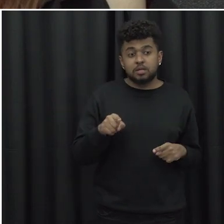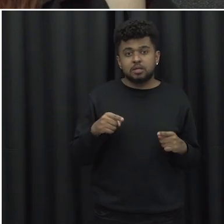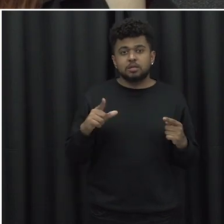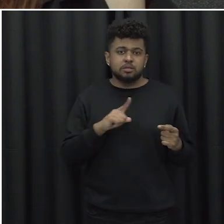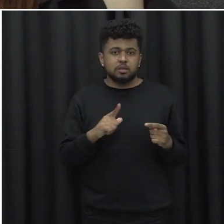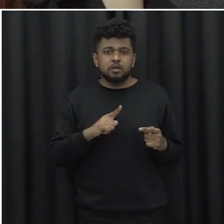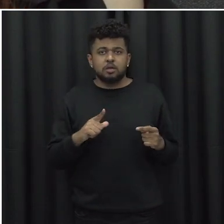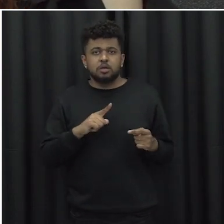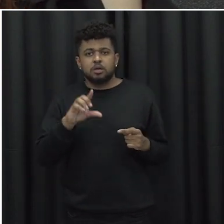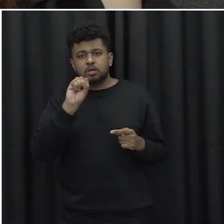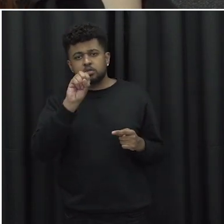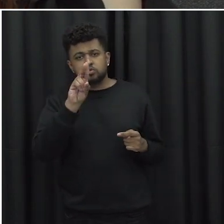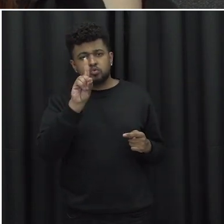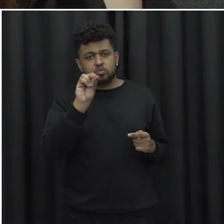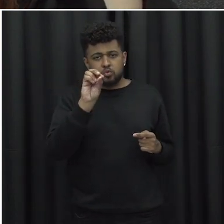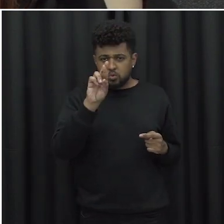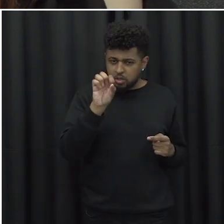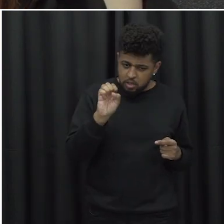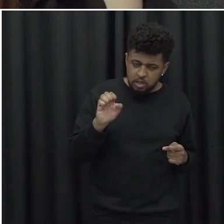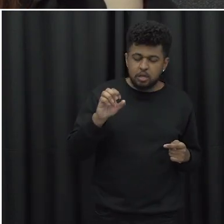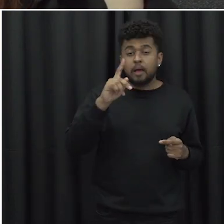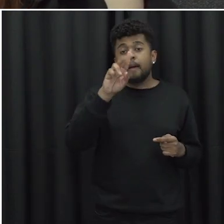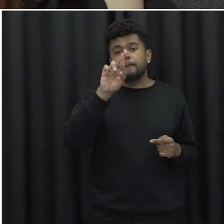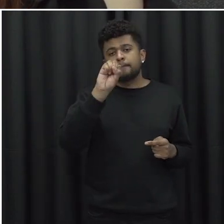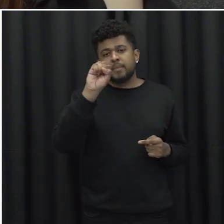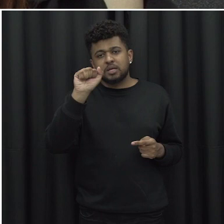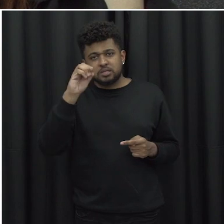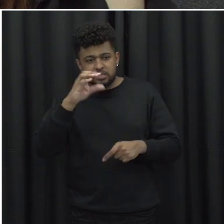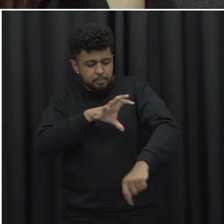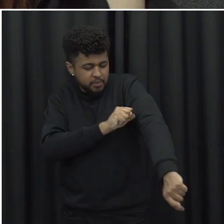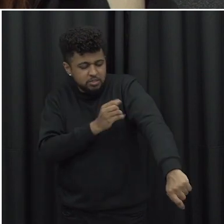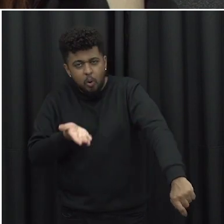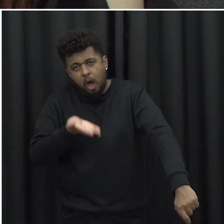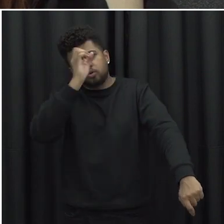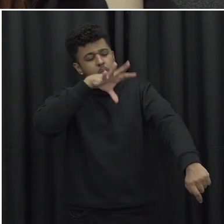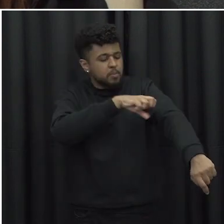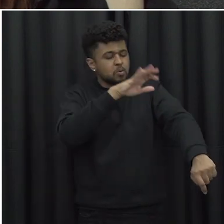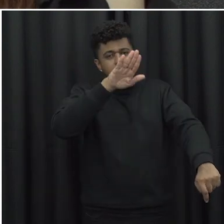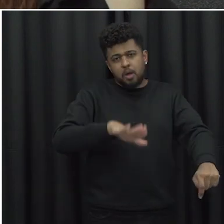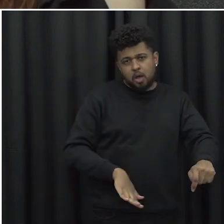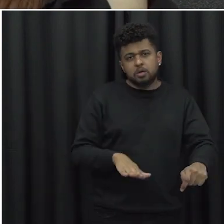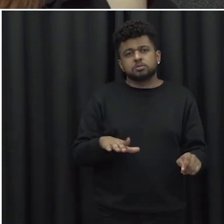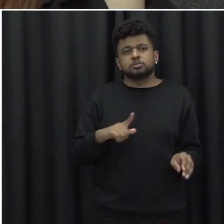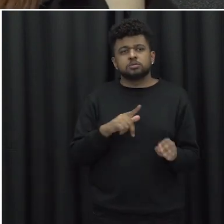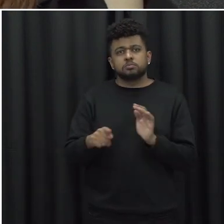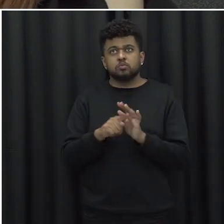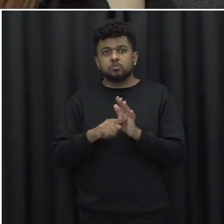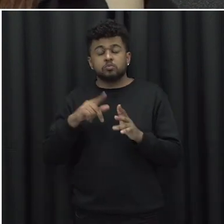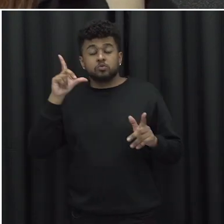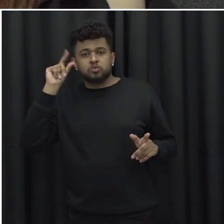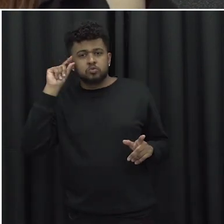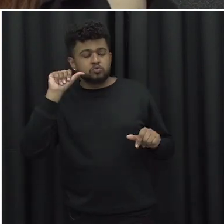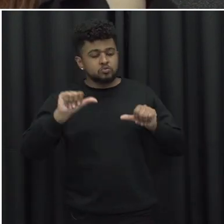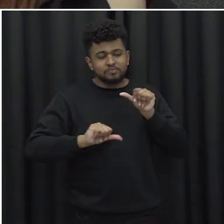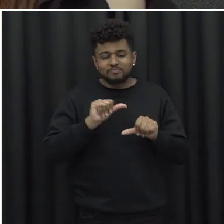precisando daquela medicação porque ele acaba tendo sudorese, como ter pressão baixa ou pressão alta, um paciente que